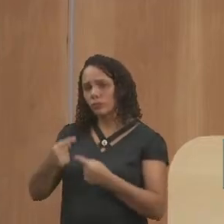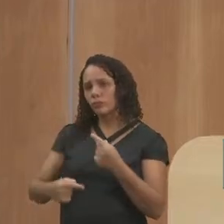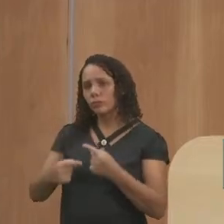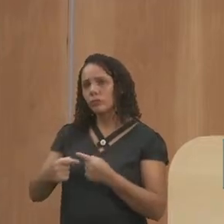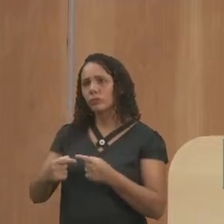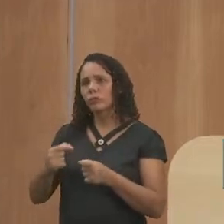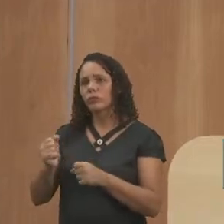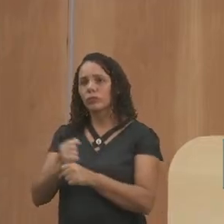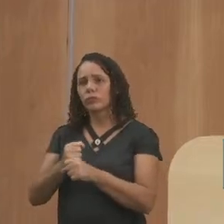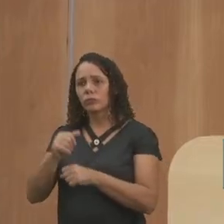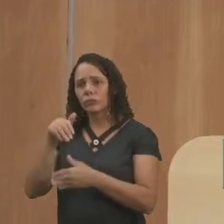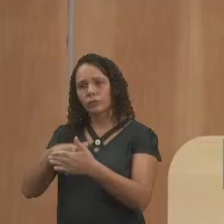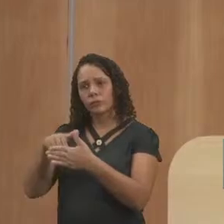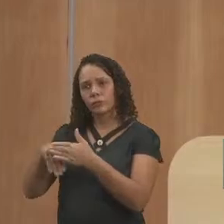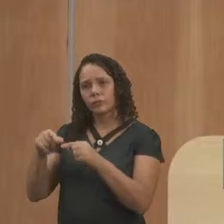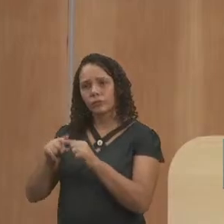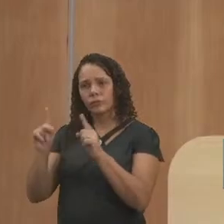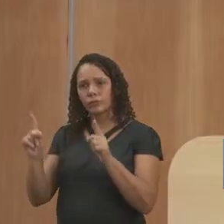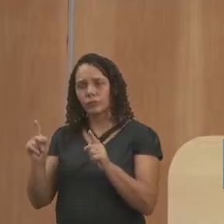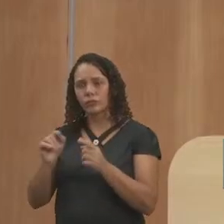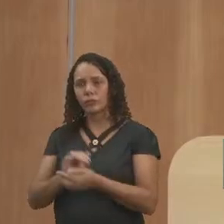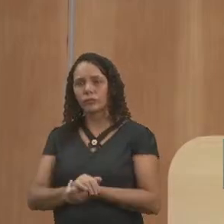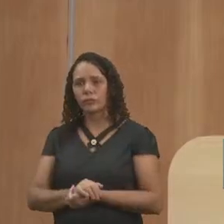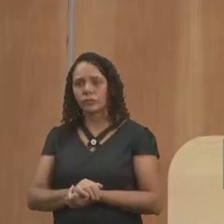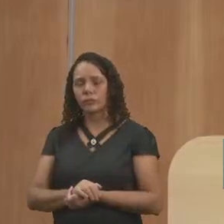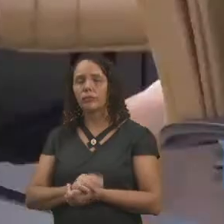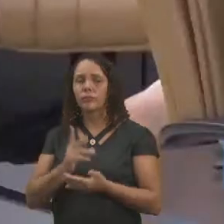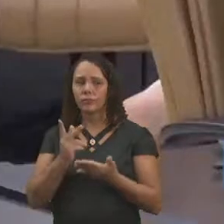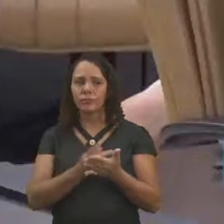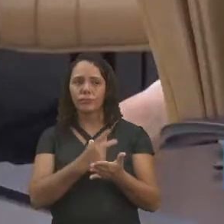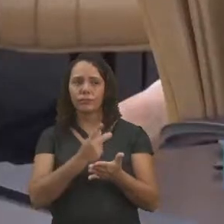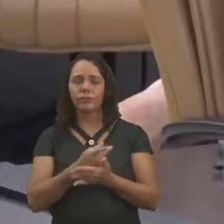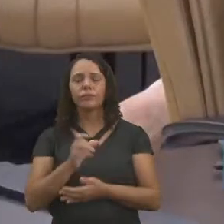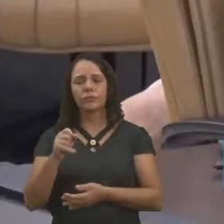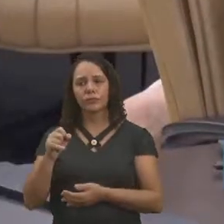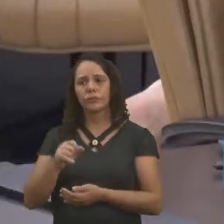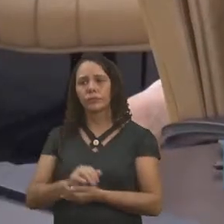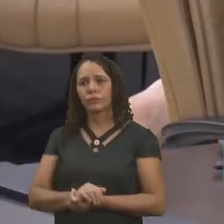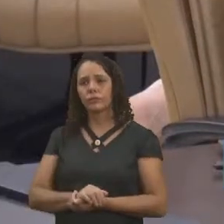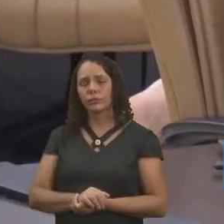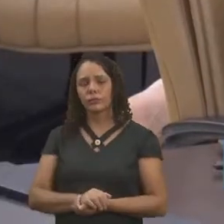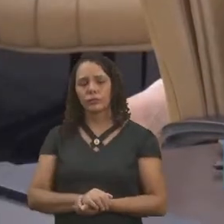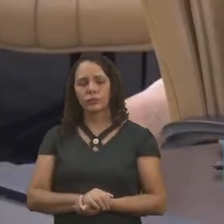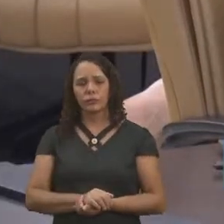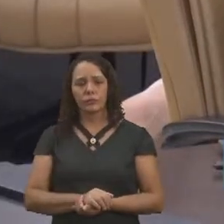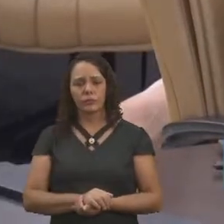anos eleitorais, mas realmente... É uma falha de articulação. Ótimo.